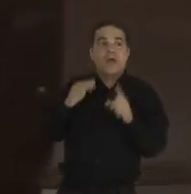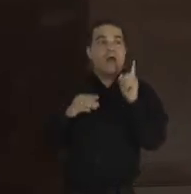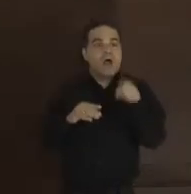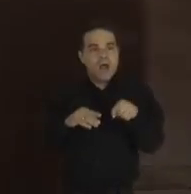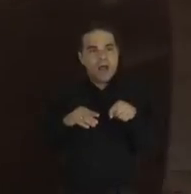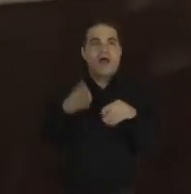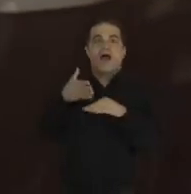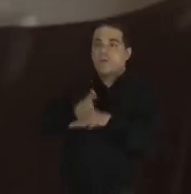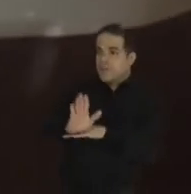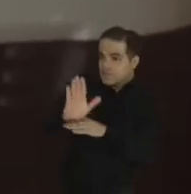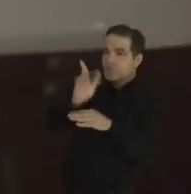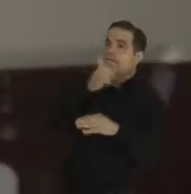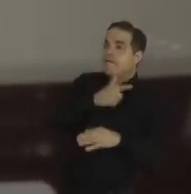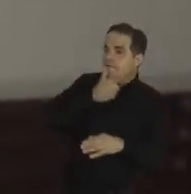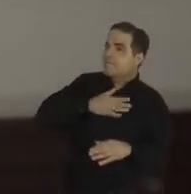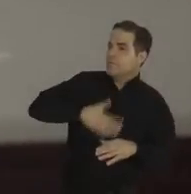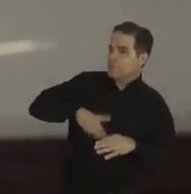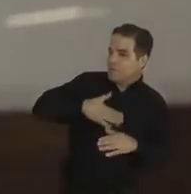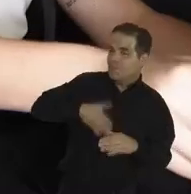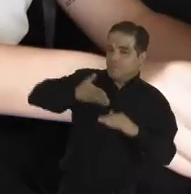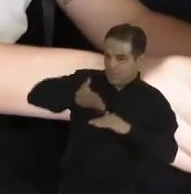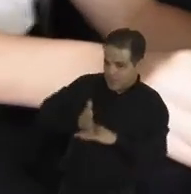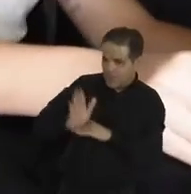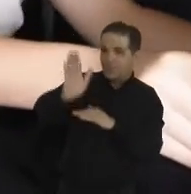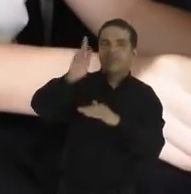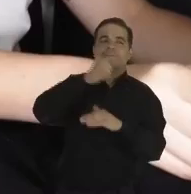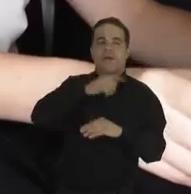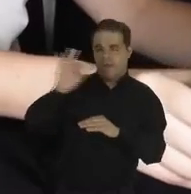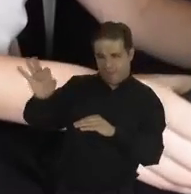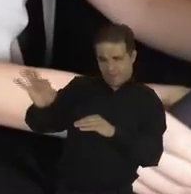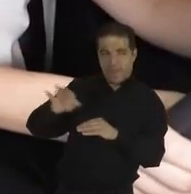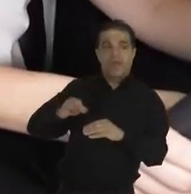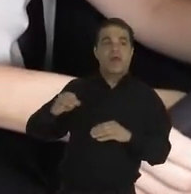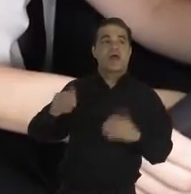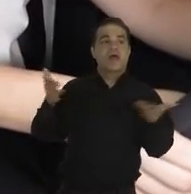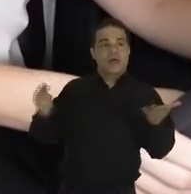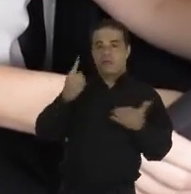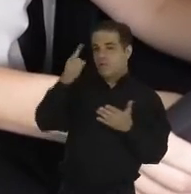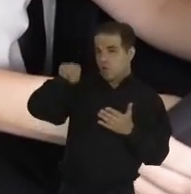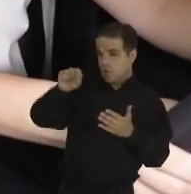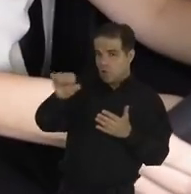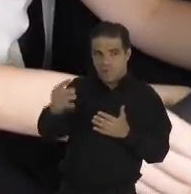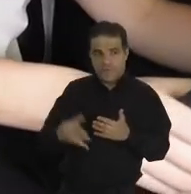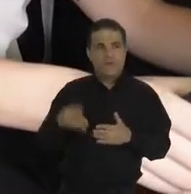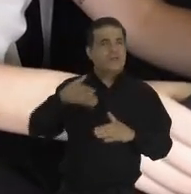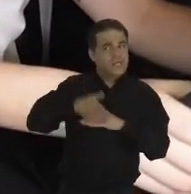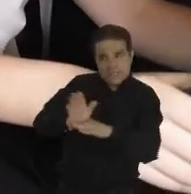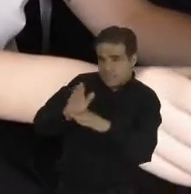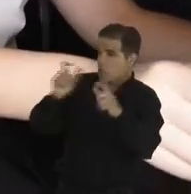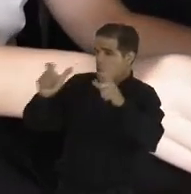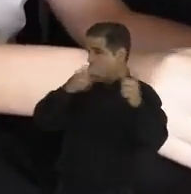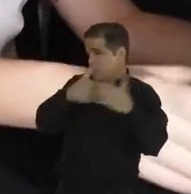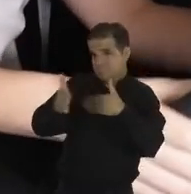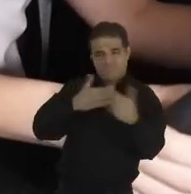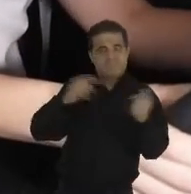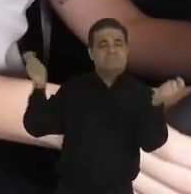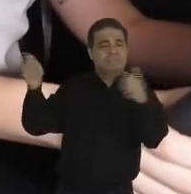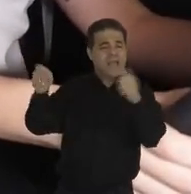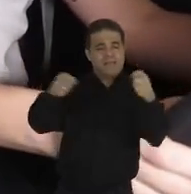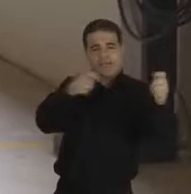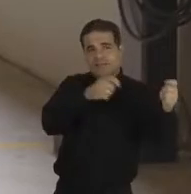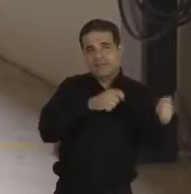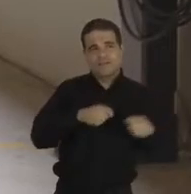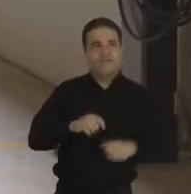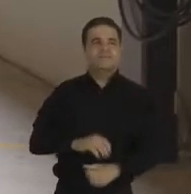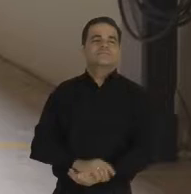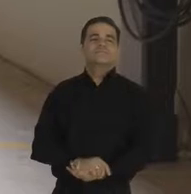o pastor tranquilo irrita com essa altura de um 94 você consegue entrar em qualquer tipo de garagem